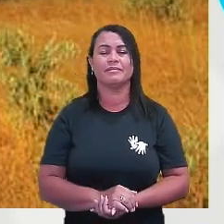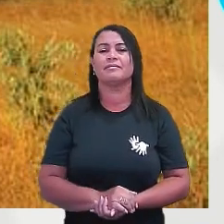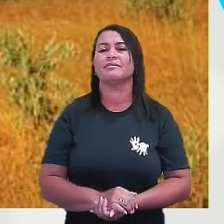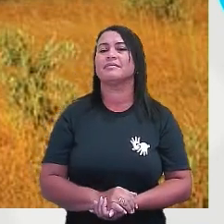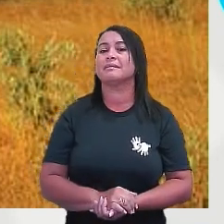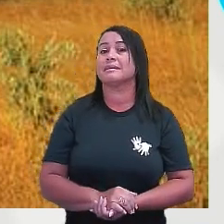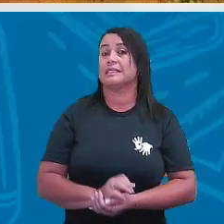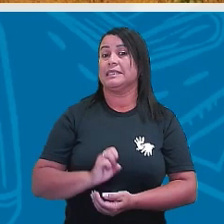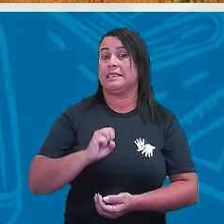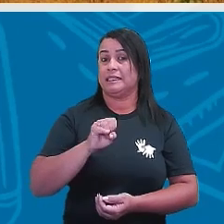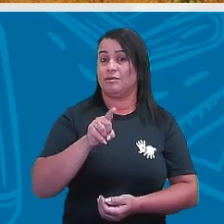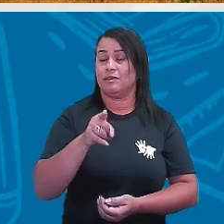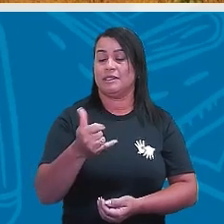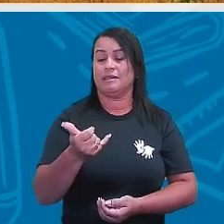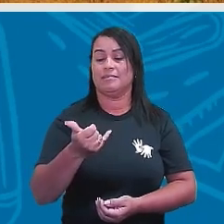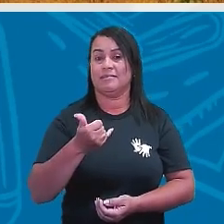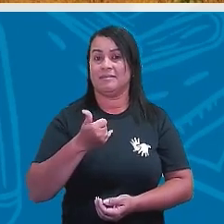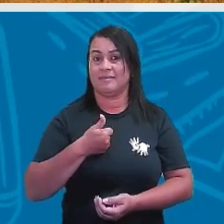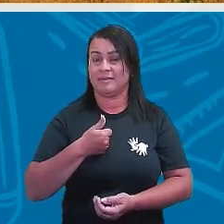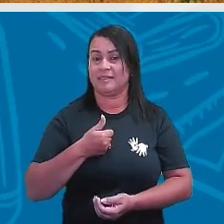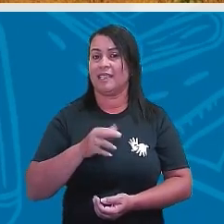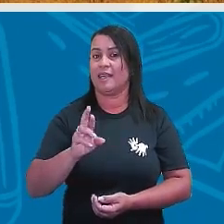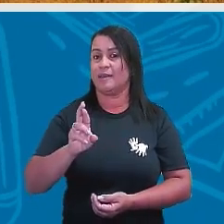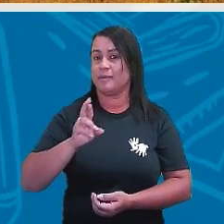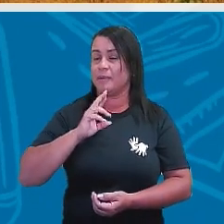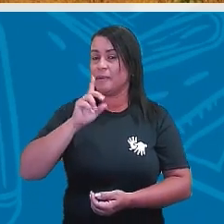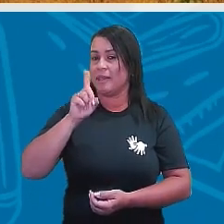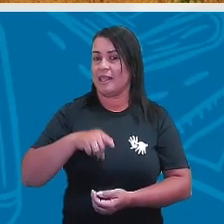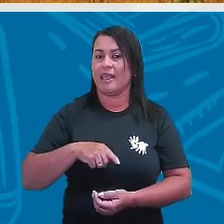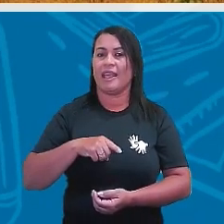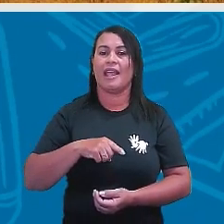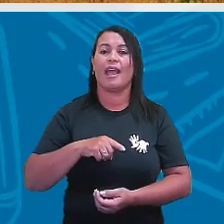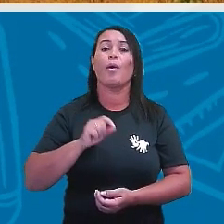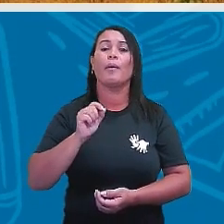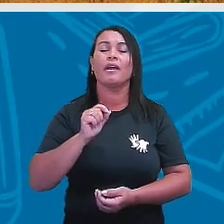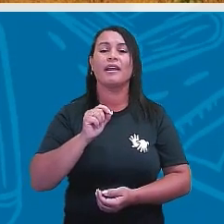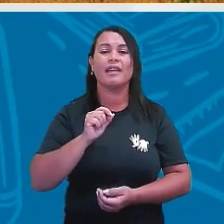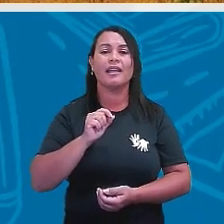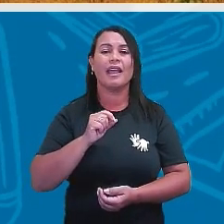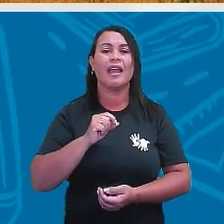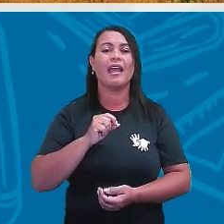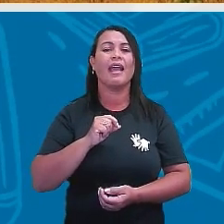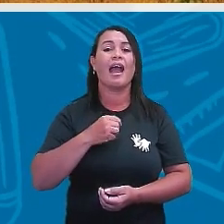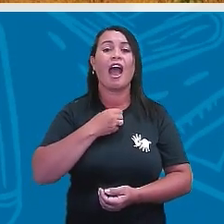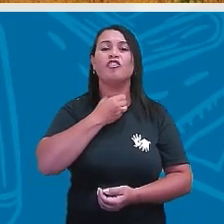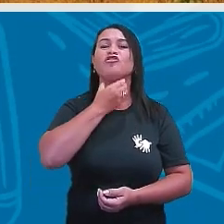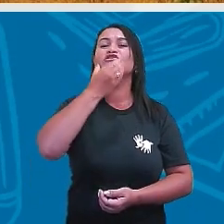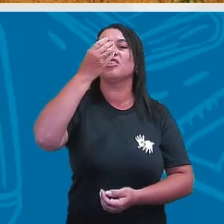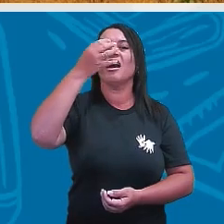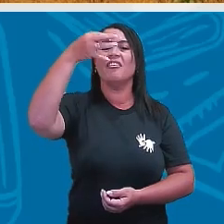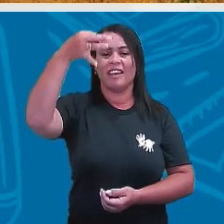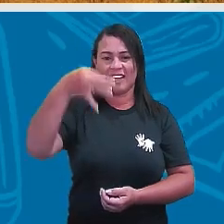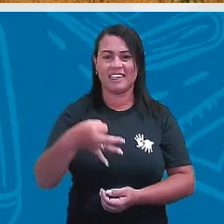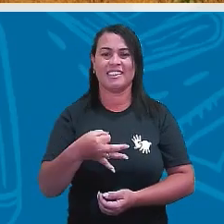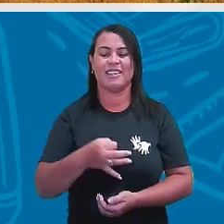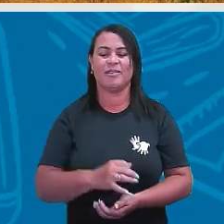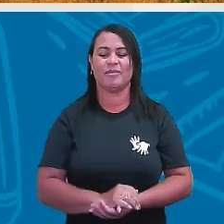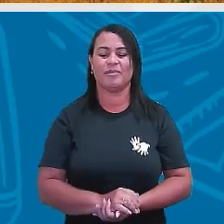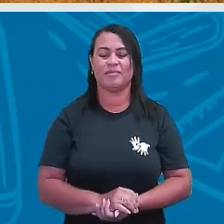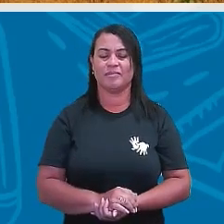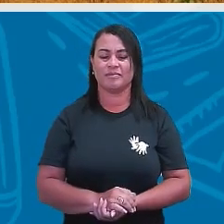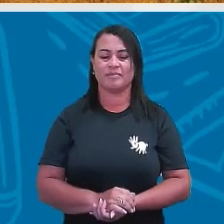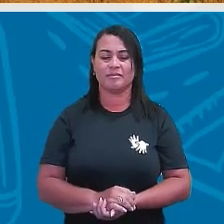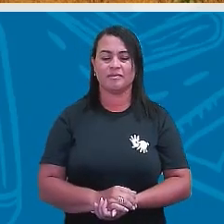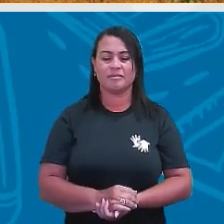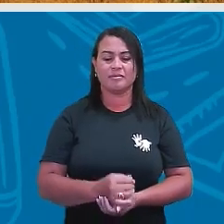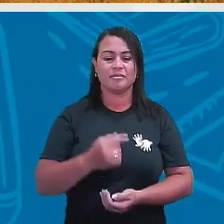E se você disse que esse animal é a girafa, você acertou. Vamos